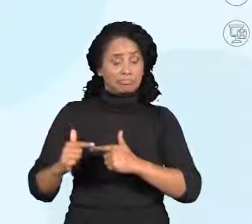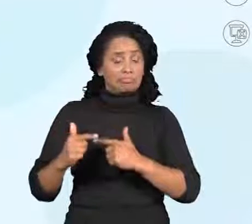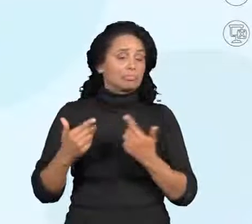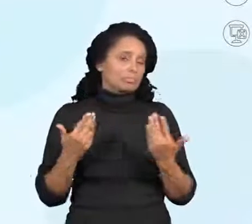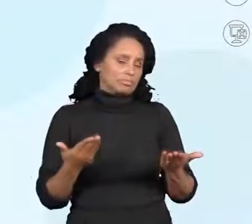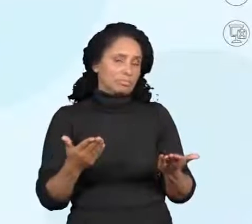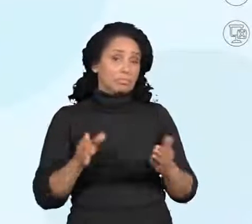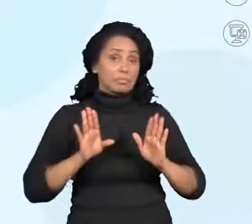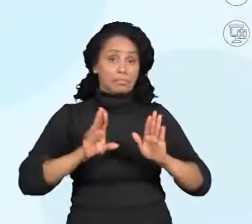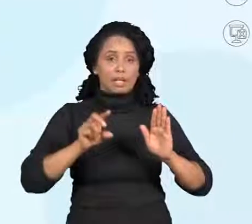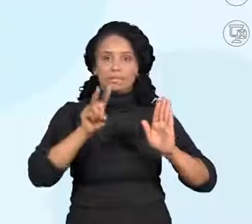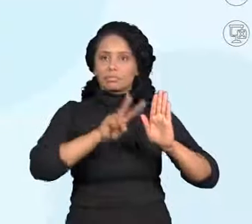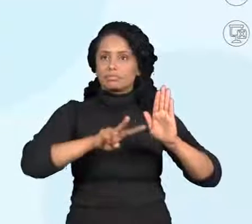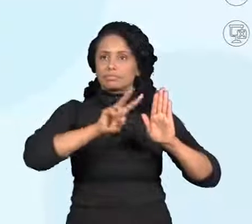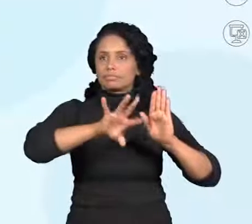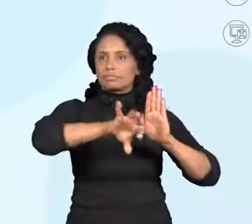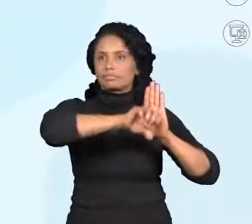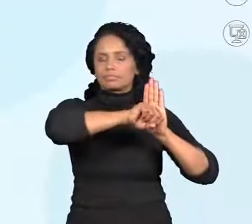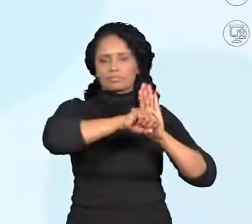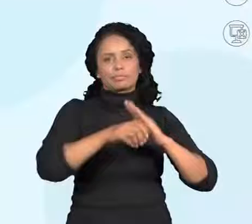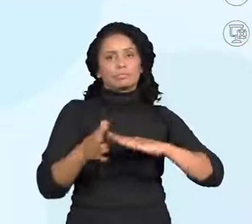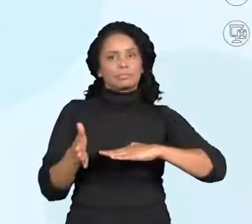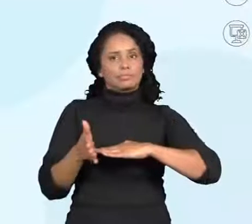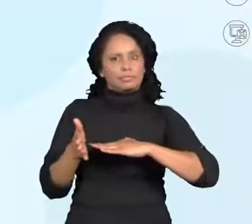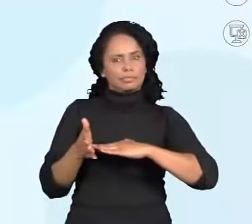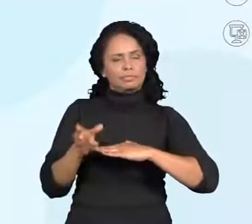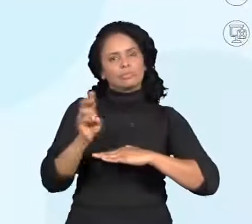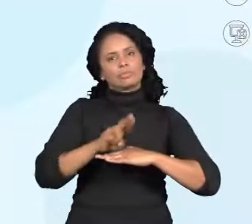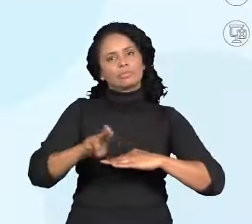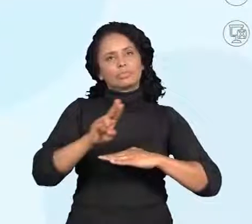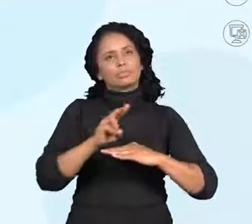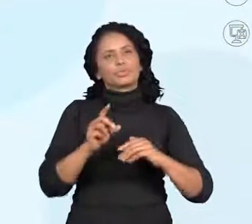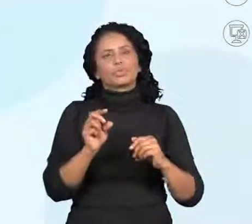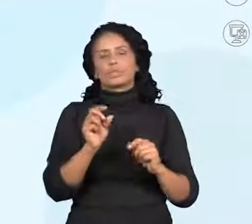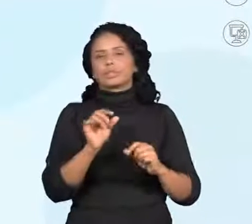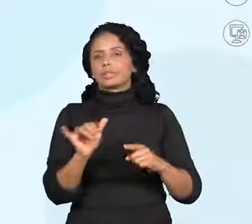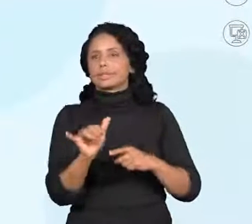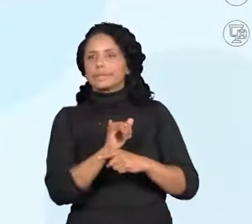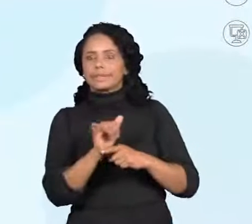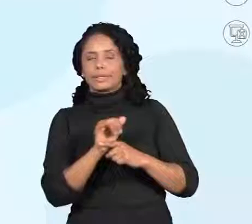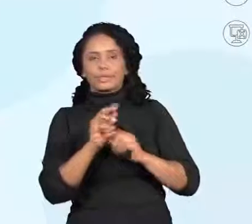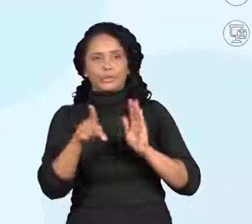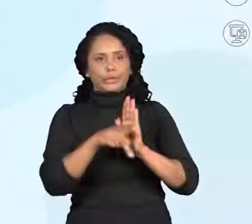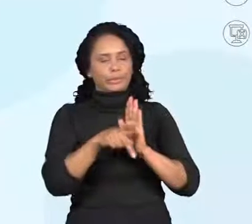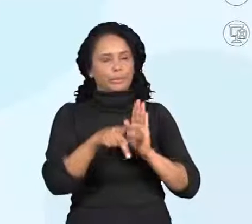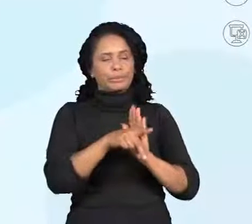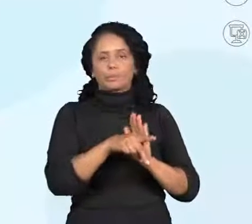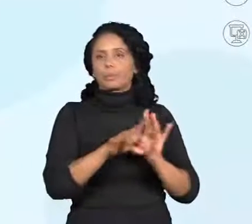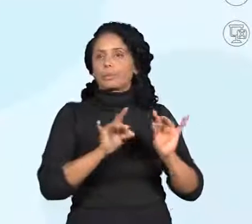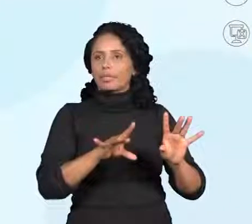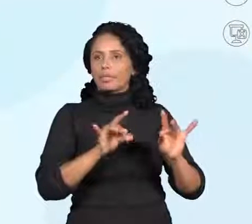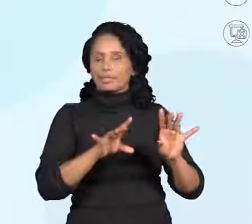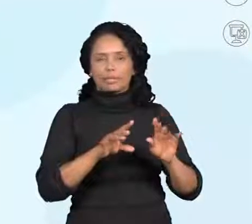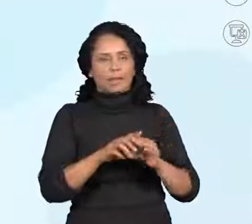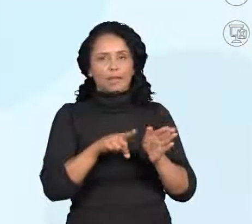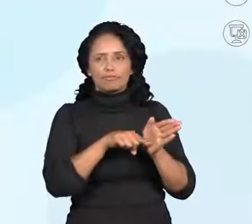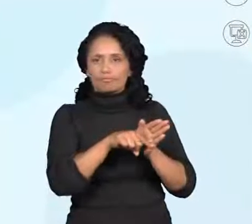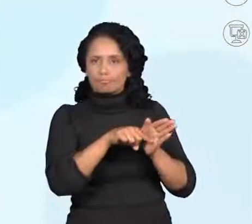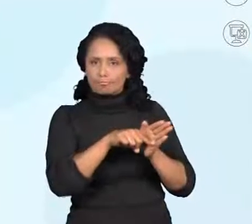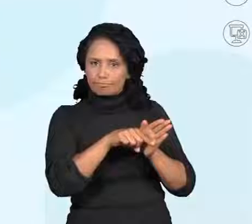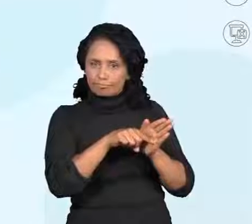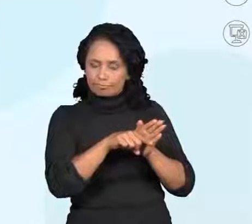arte visual contemporânea inclui meios, suportes, ferramentas, técnicas, investigações